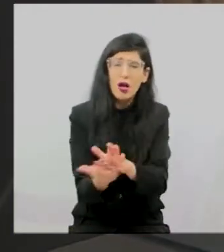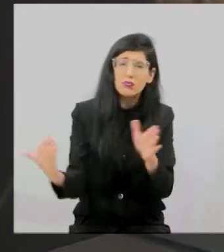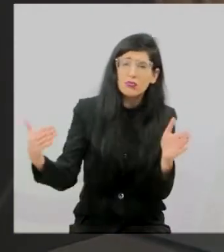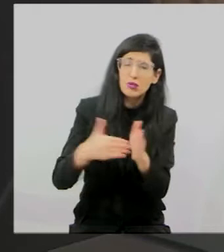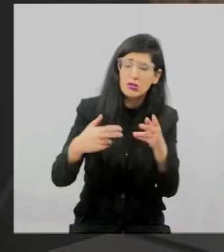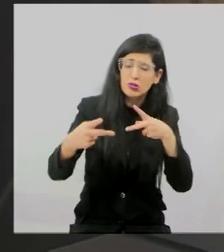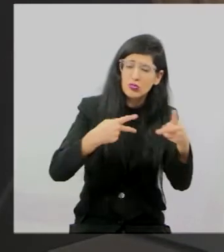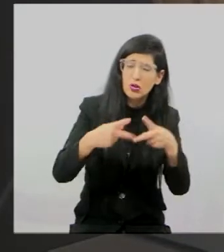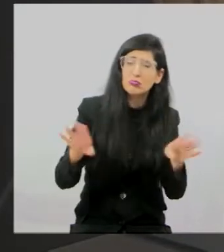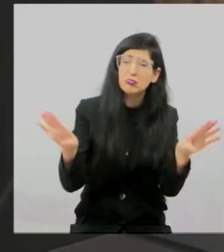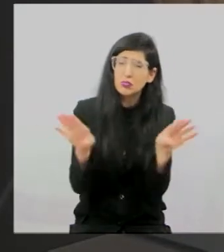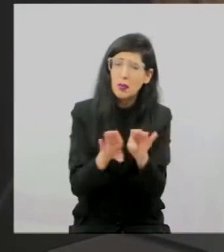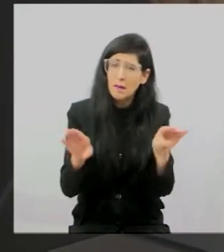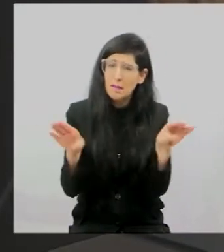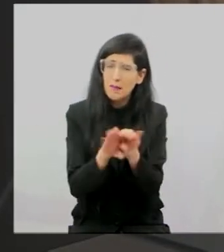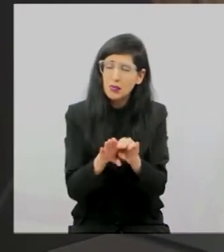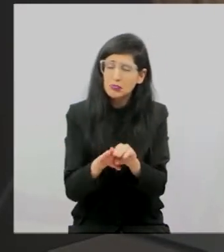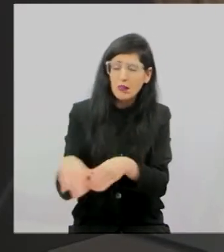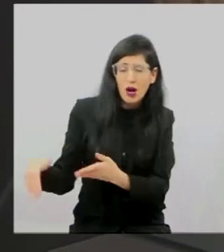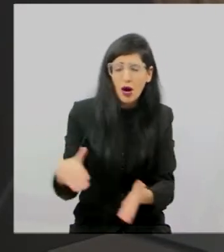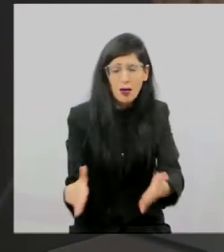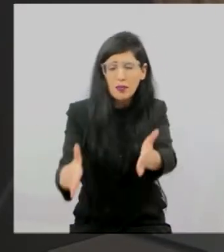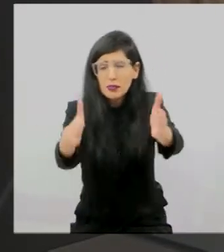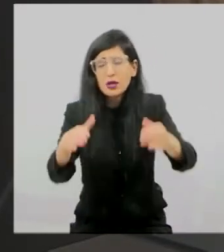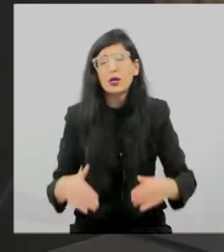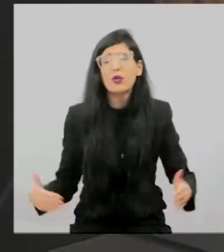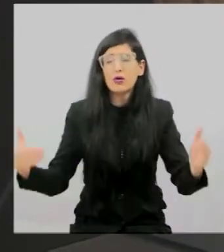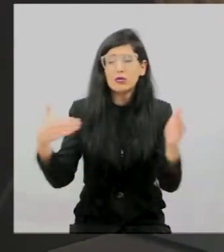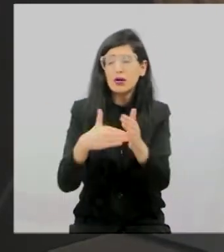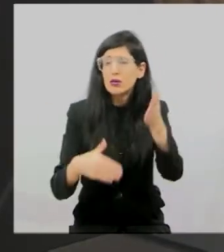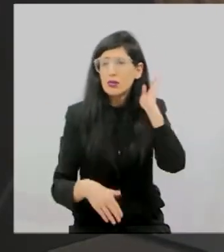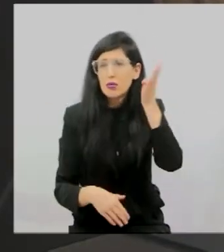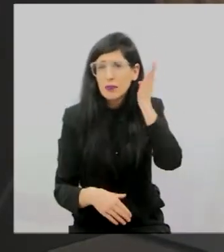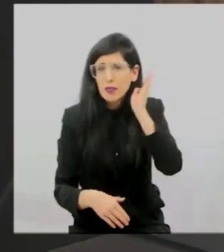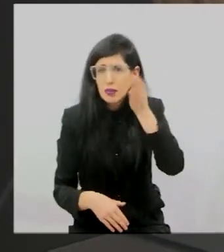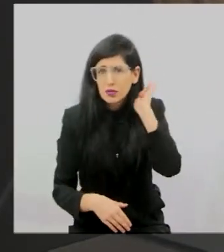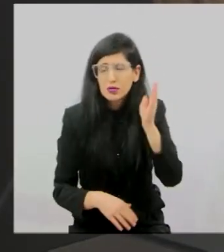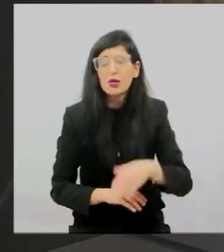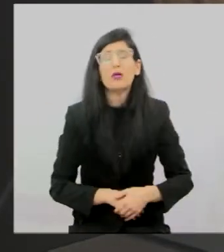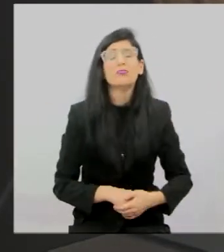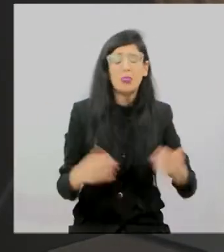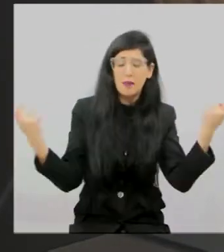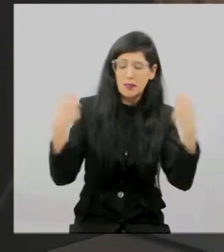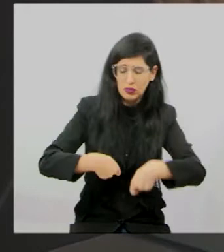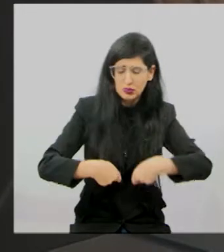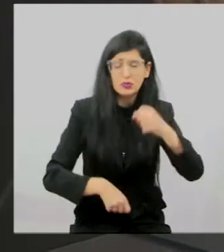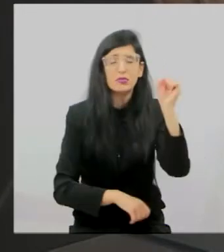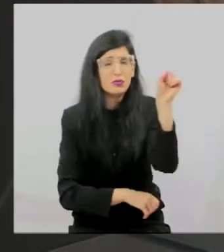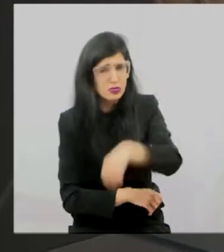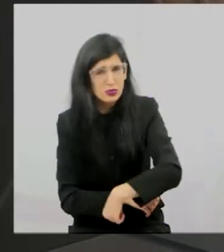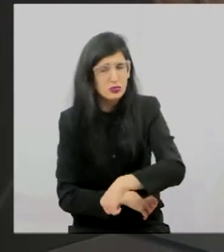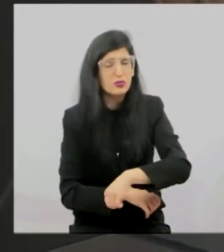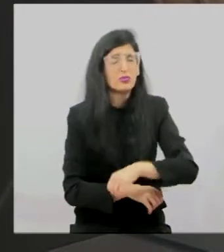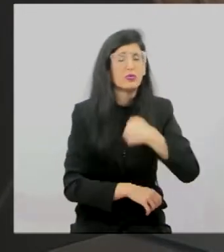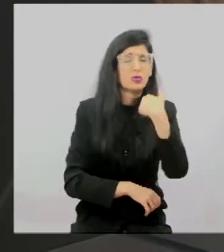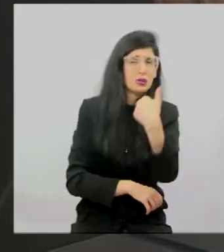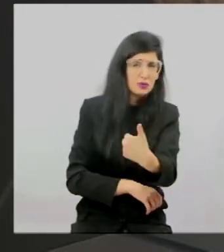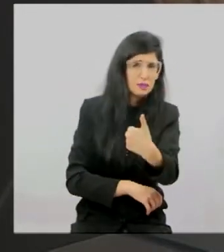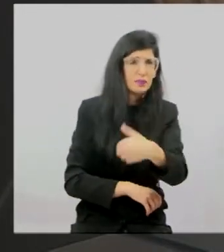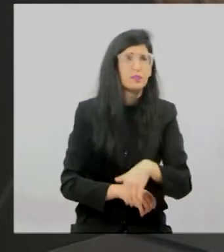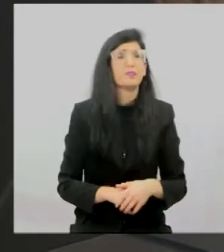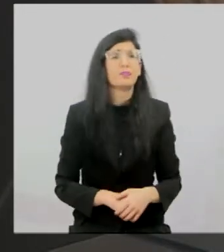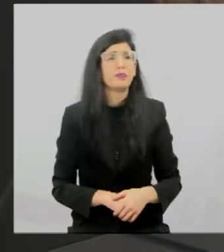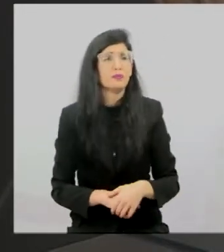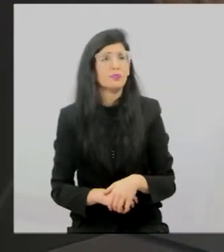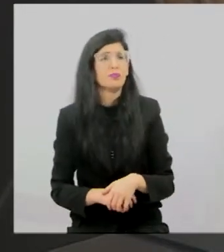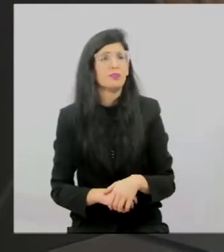foi sinalizado já no mesmo momento também que há possibilidade de sair, sim, essas marginais. Então, é uma discussão aí bem